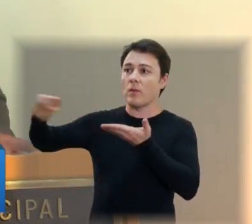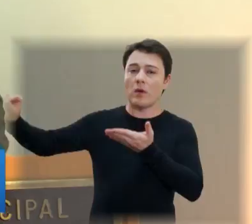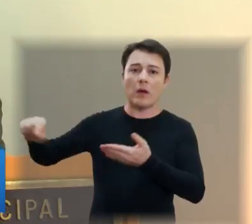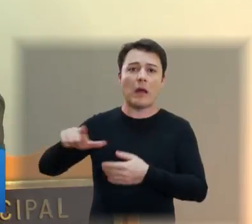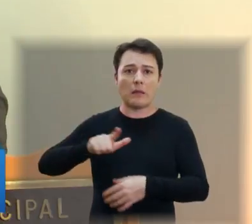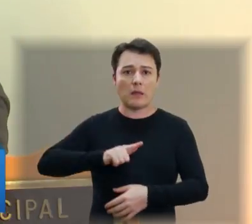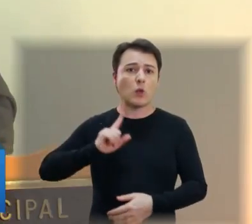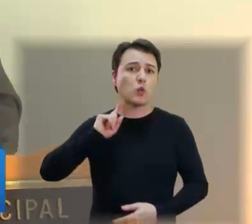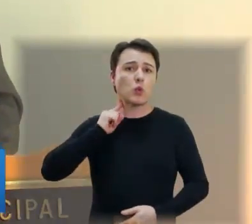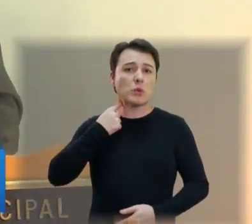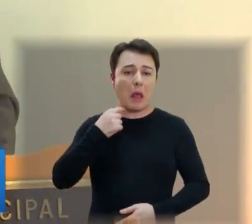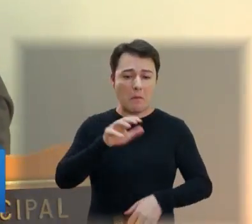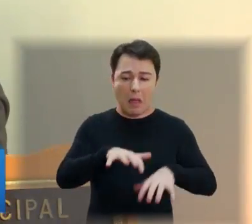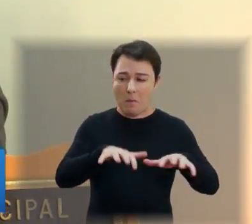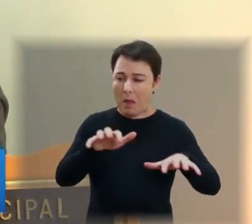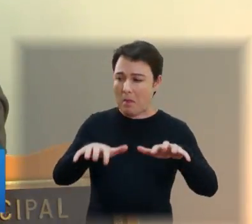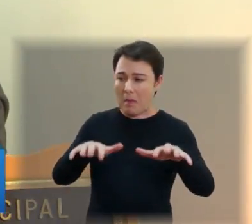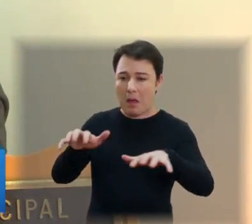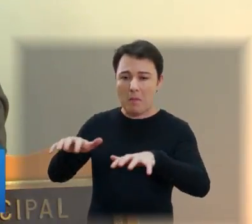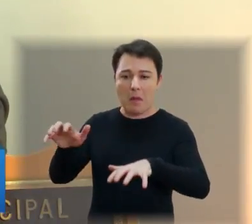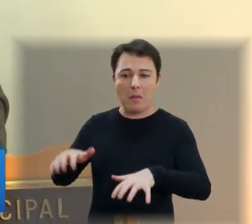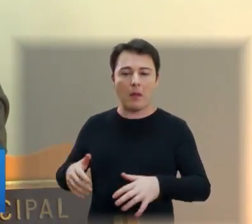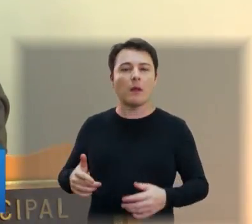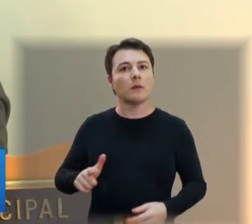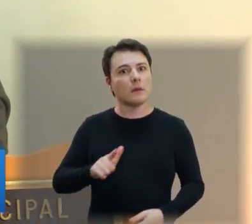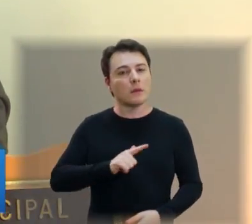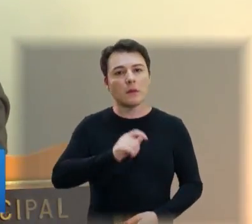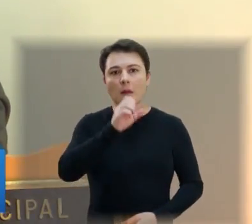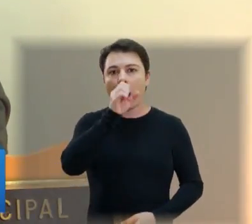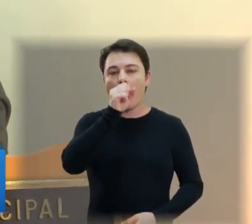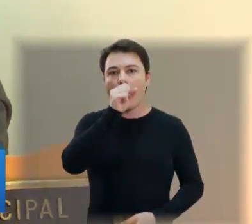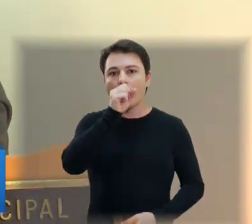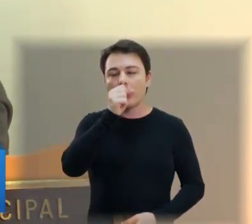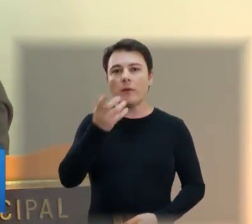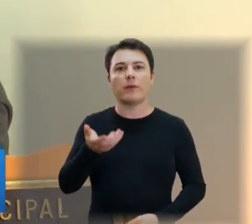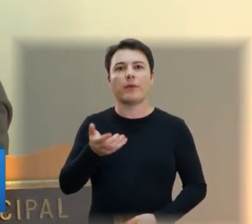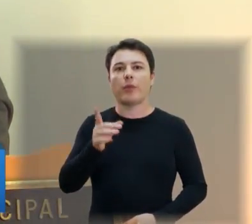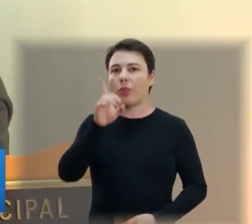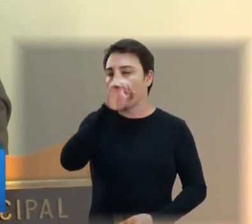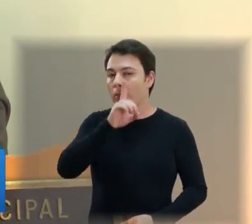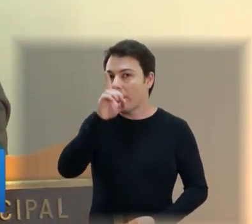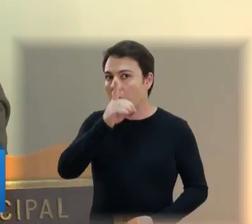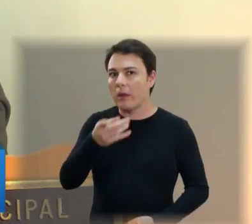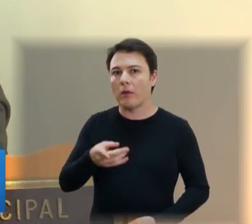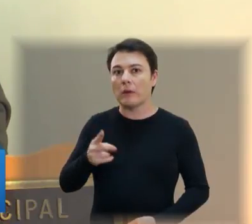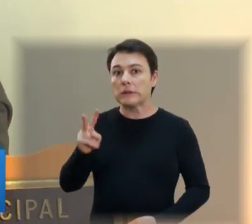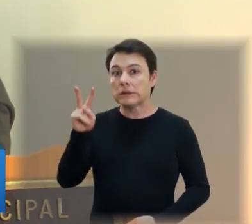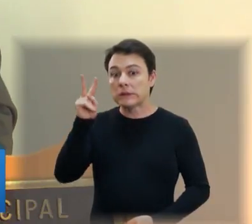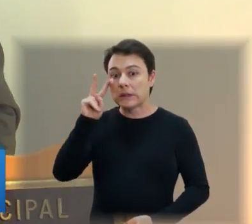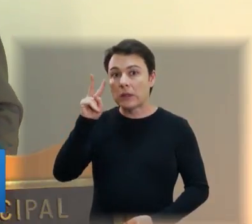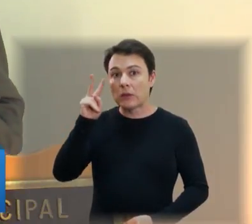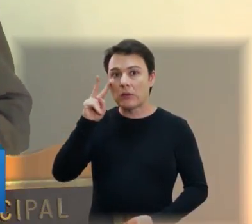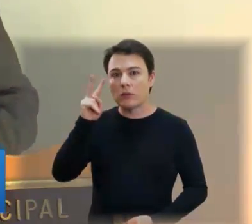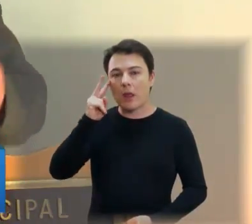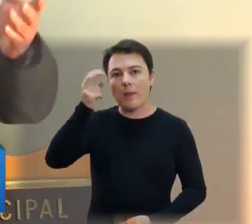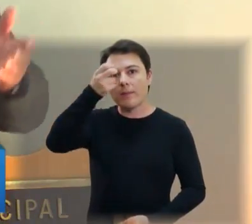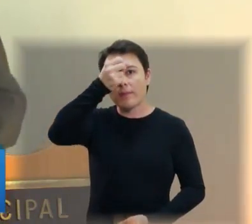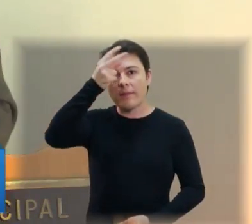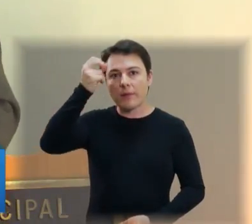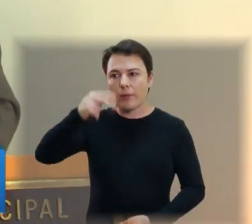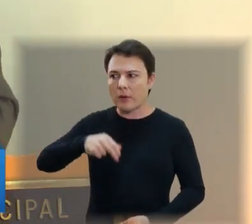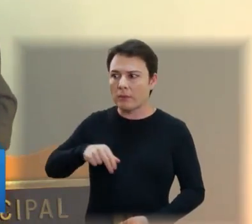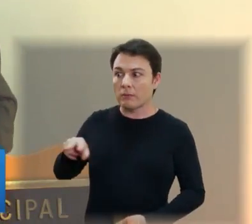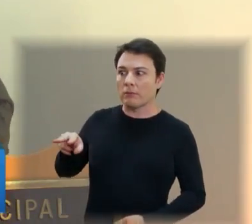aquela sujeira, o evento era no sábado, ficava sábado, domingo, na segunda-feira, a prefeitura, às vezes, tinha